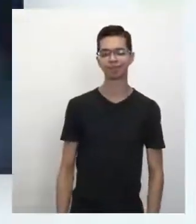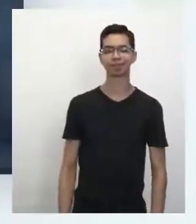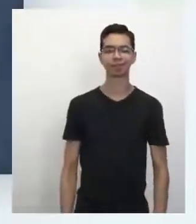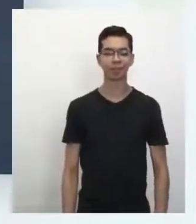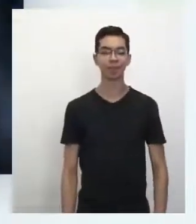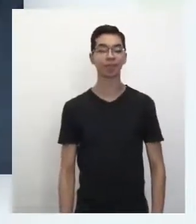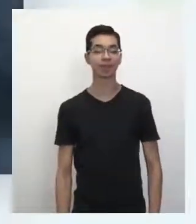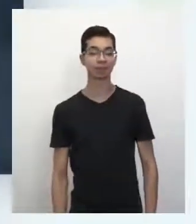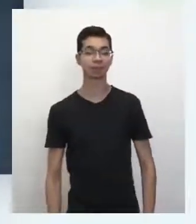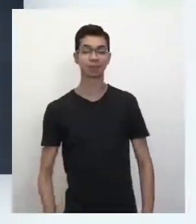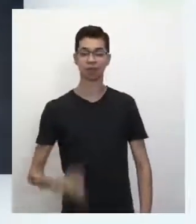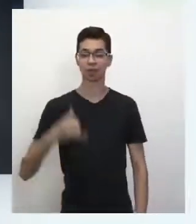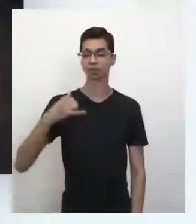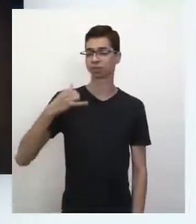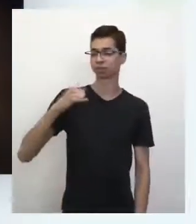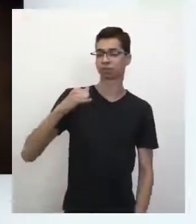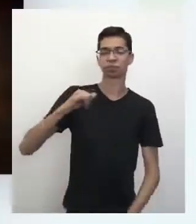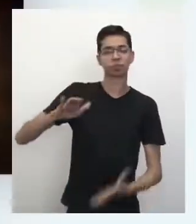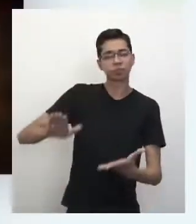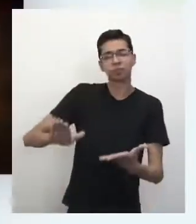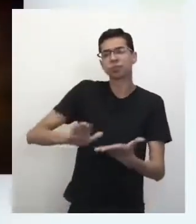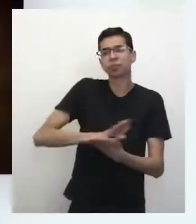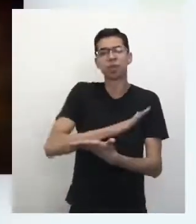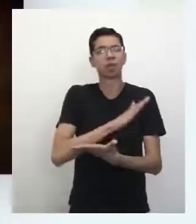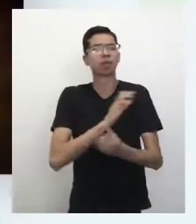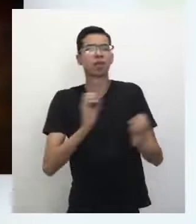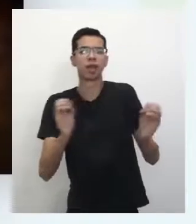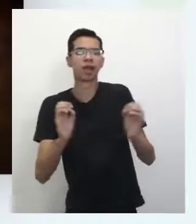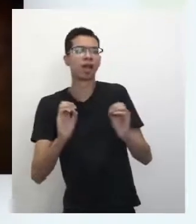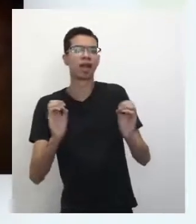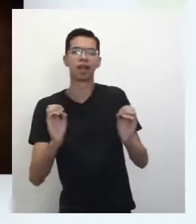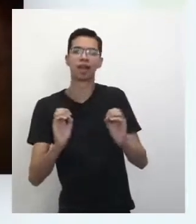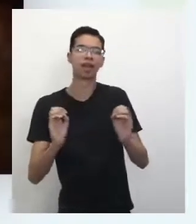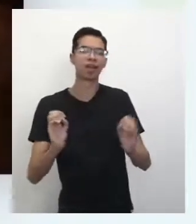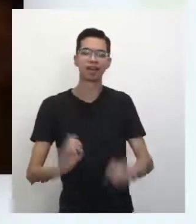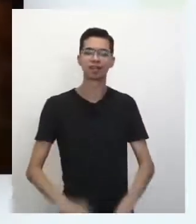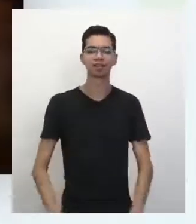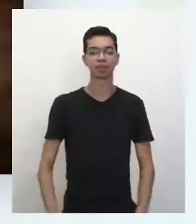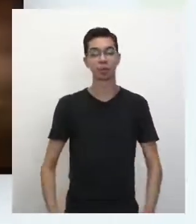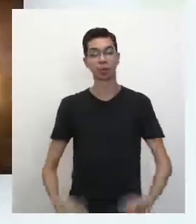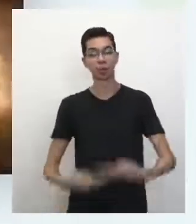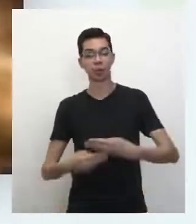Nada te destrói ou constrói.